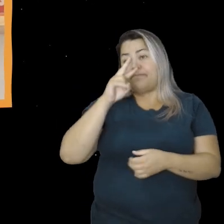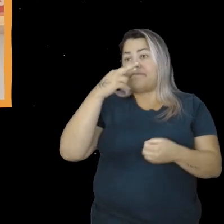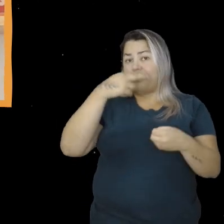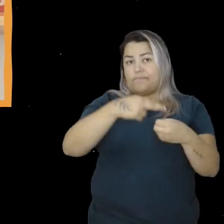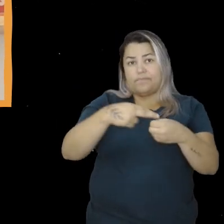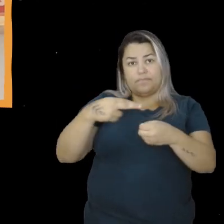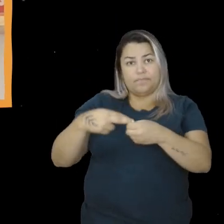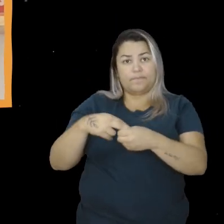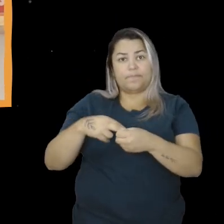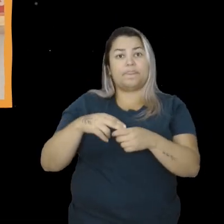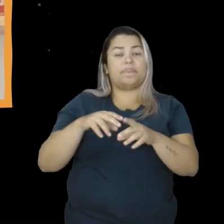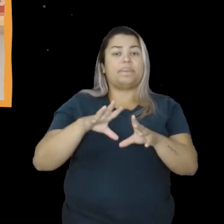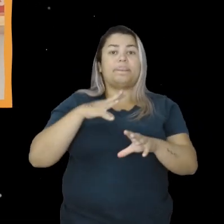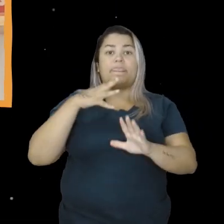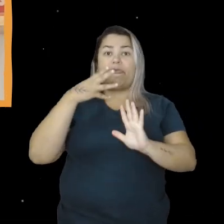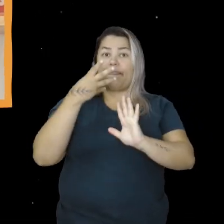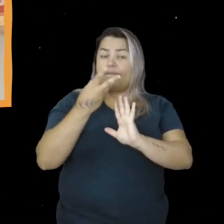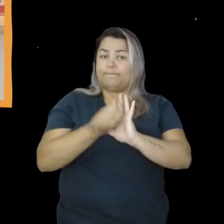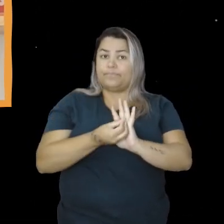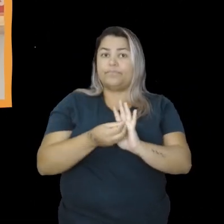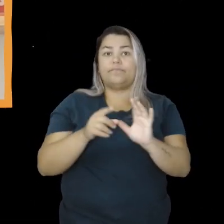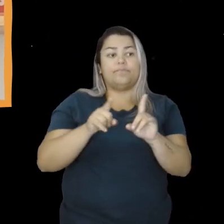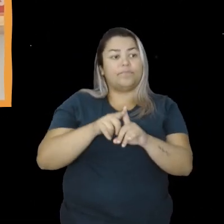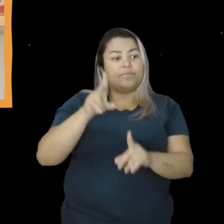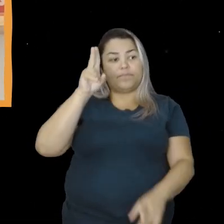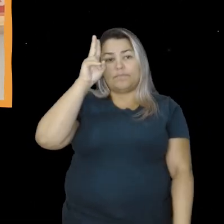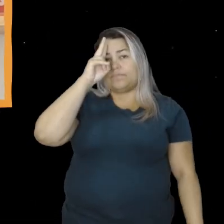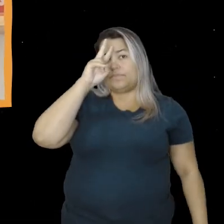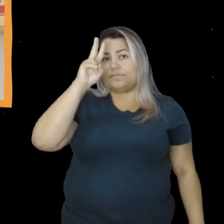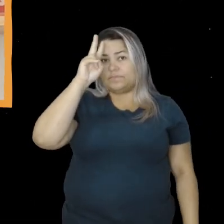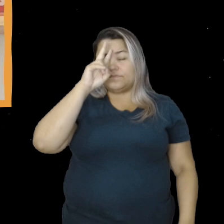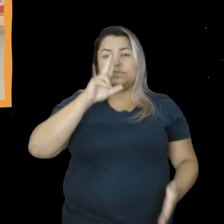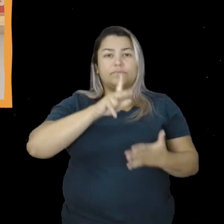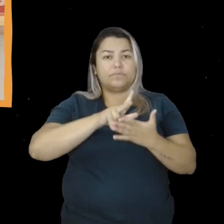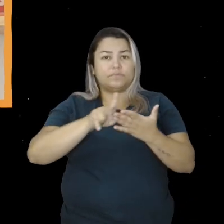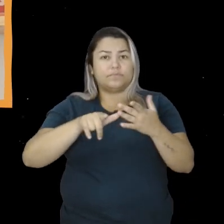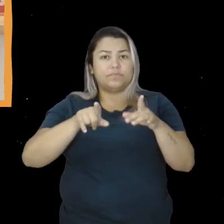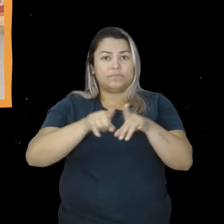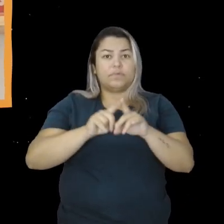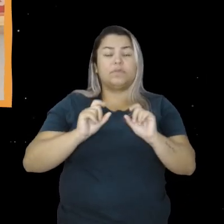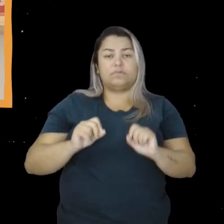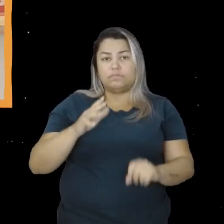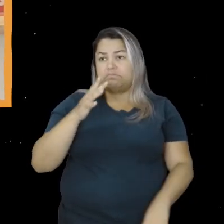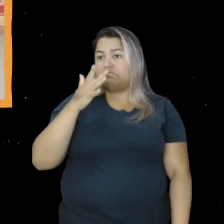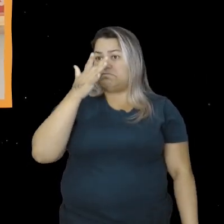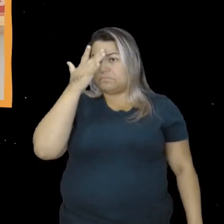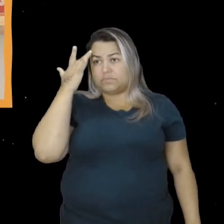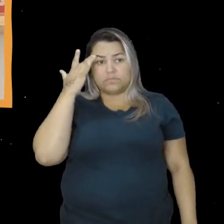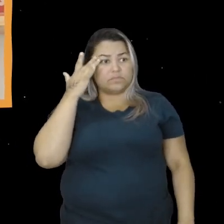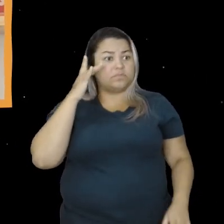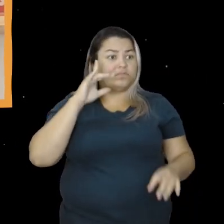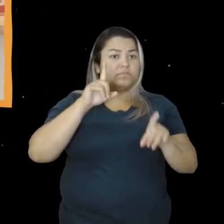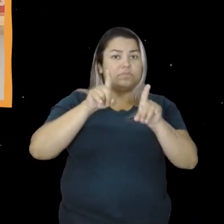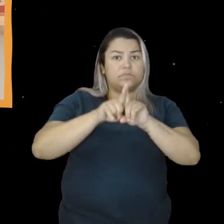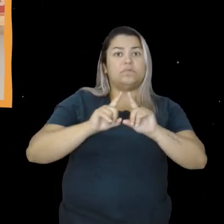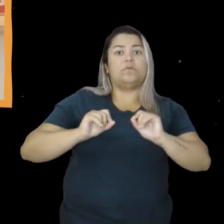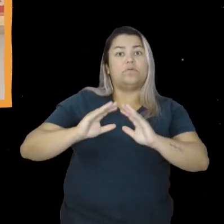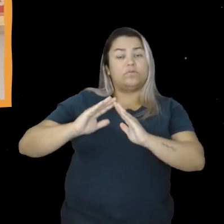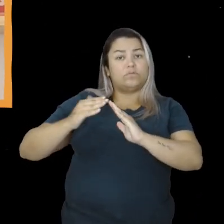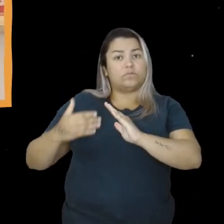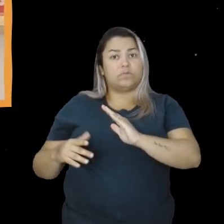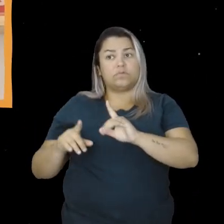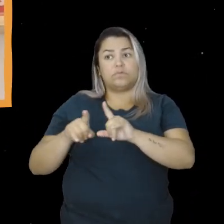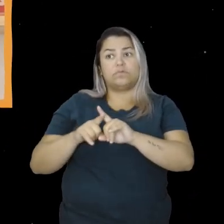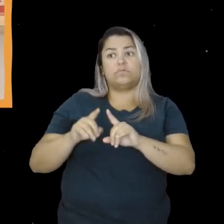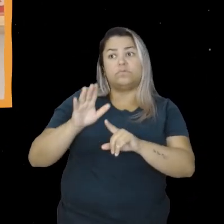região amazônica específica, é uma história de vários processos onde tem gente que fala que é a periferia da periferia do capital internacional